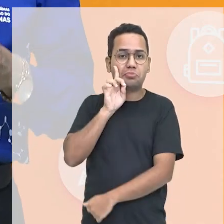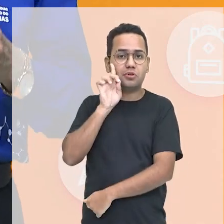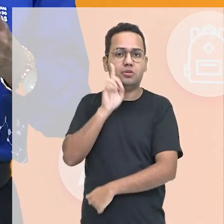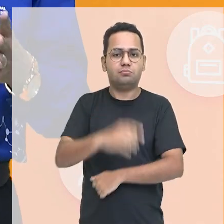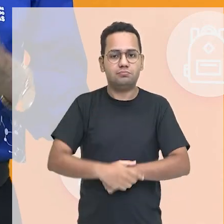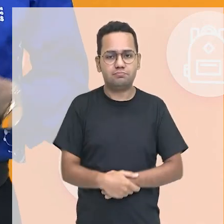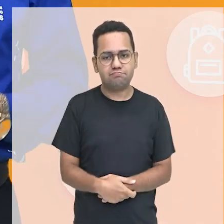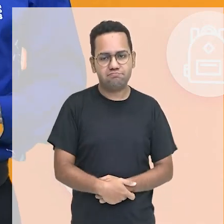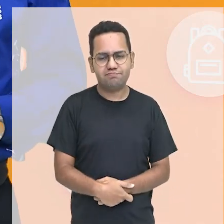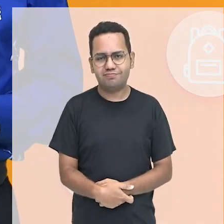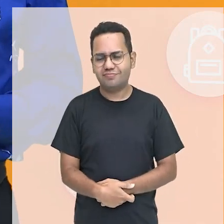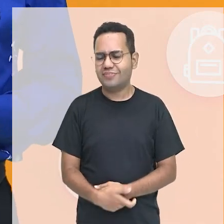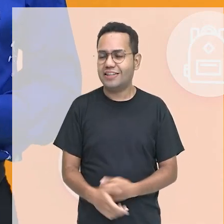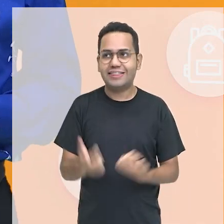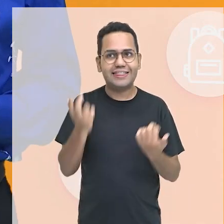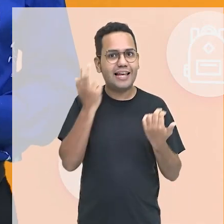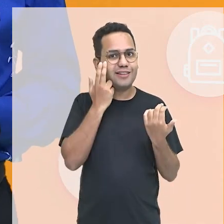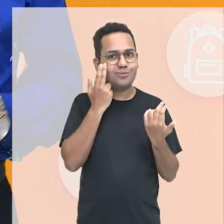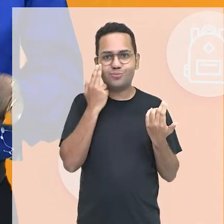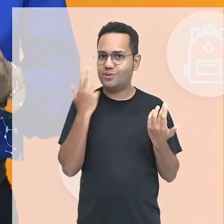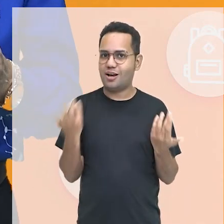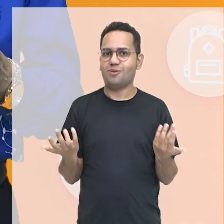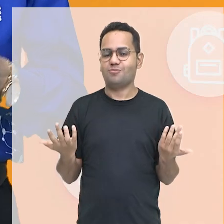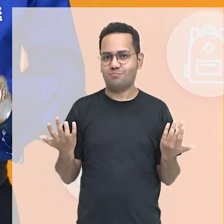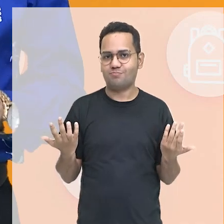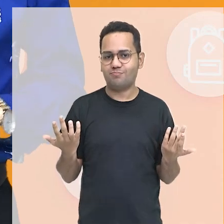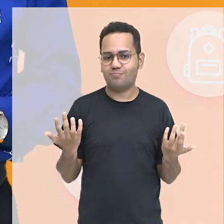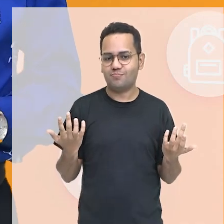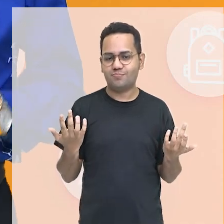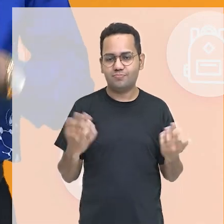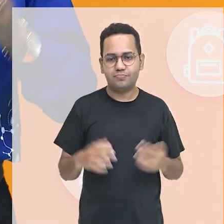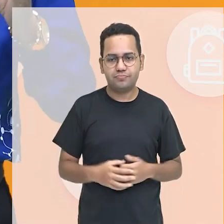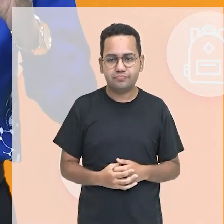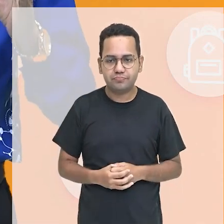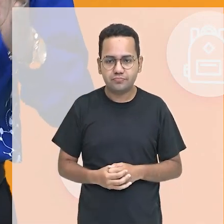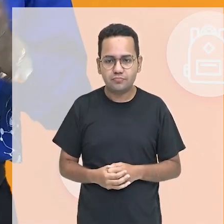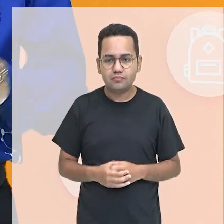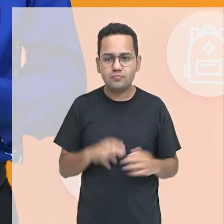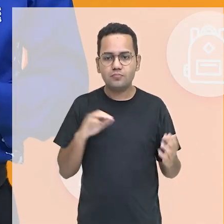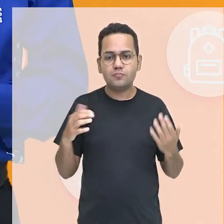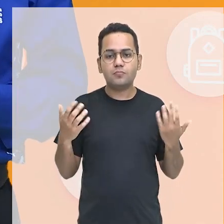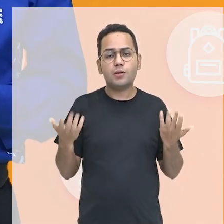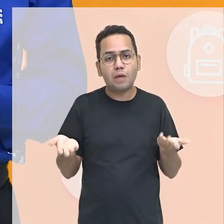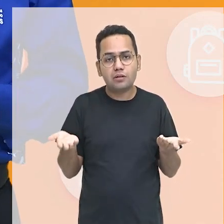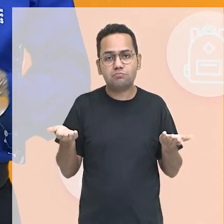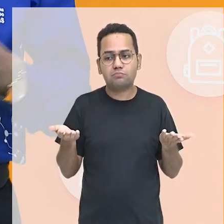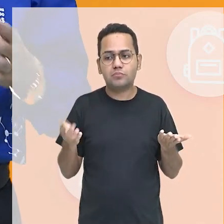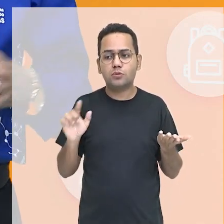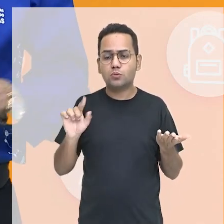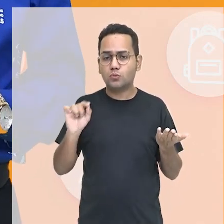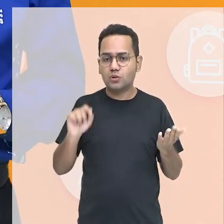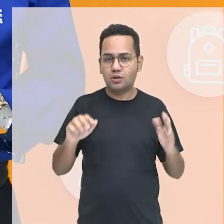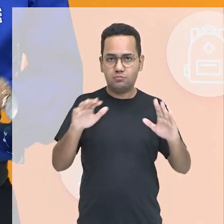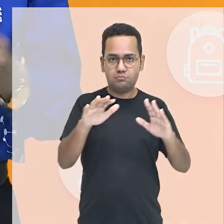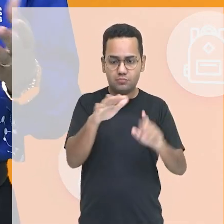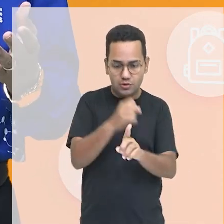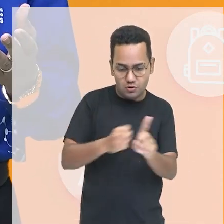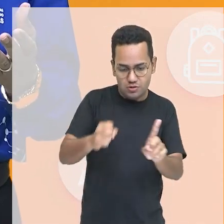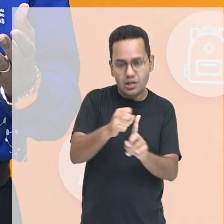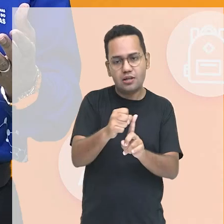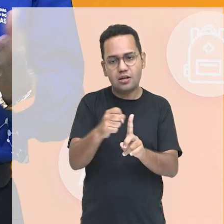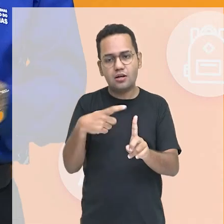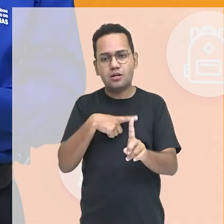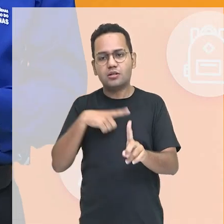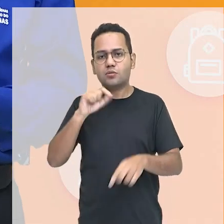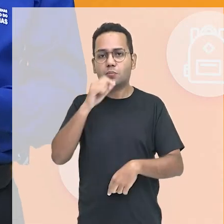rotina. Isso é comum, isso não é sagrado. Mas, de repente, em uma determinada comunidade, sociedade, tem